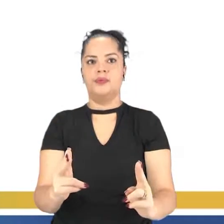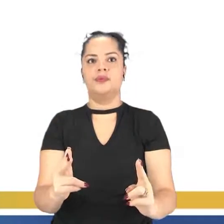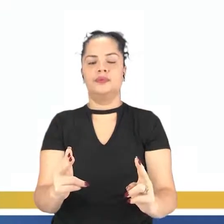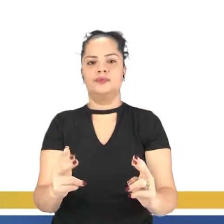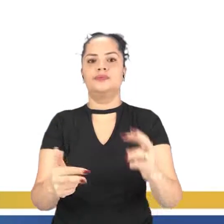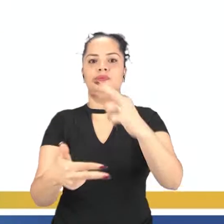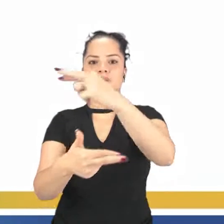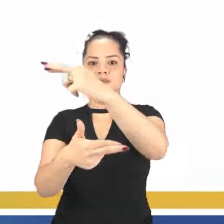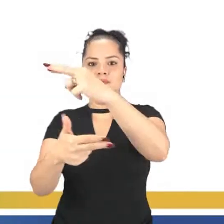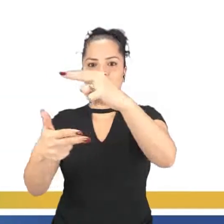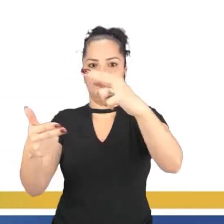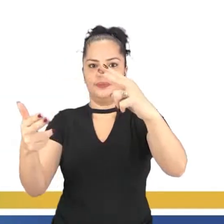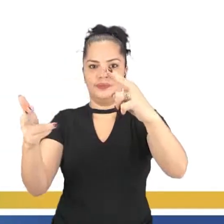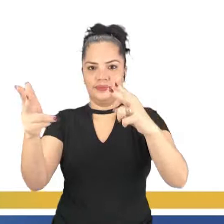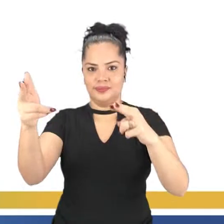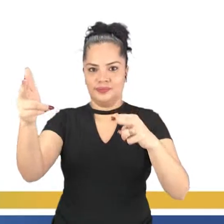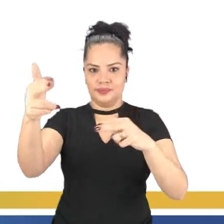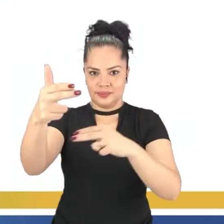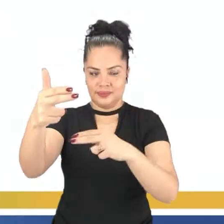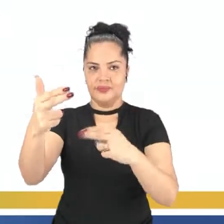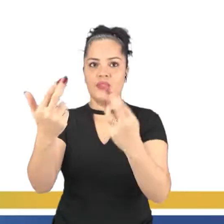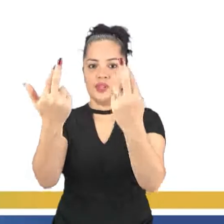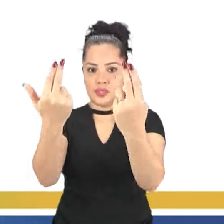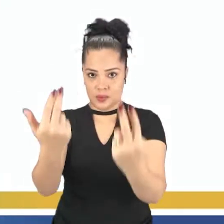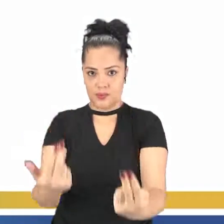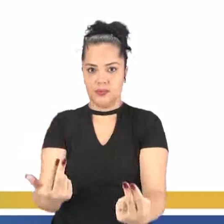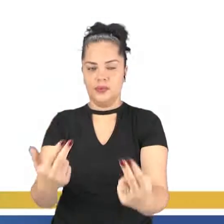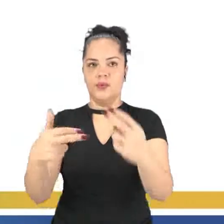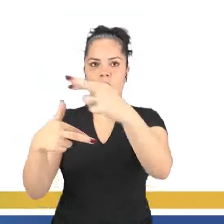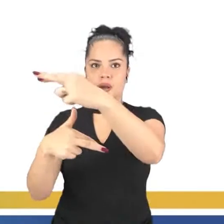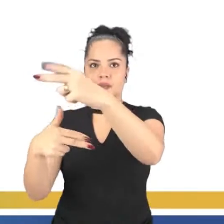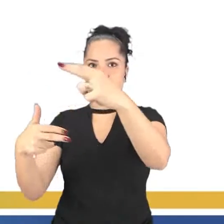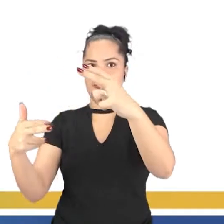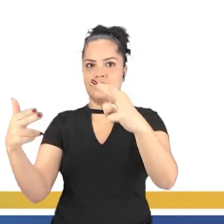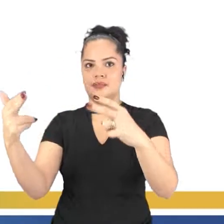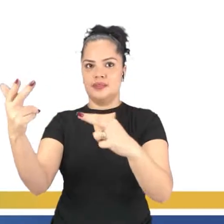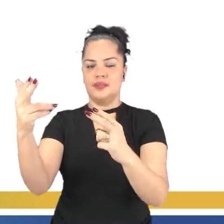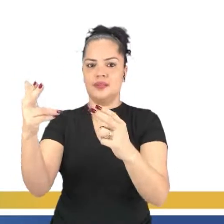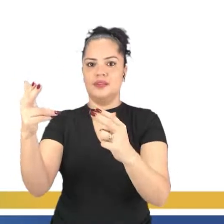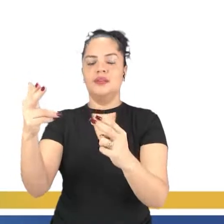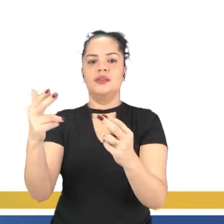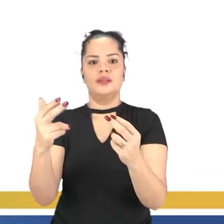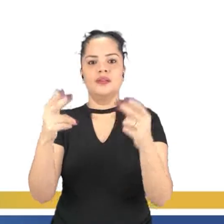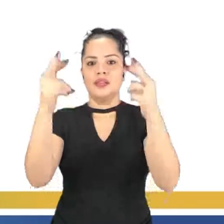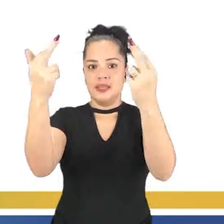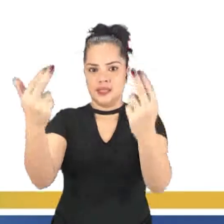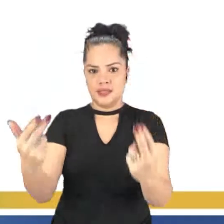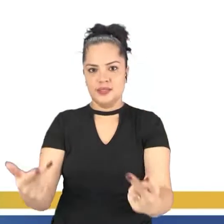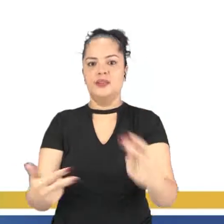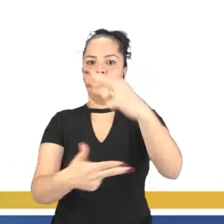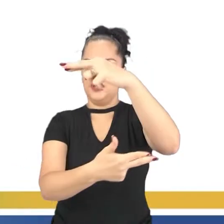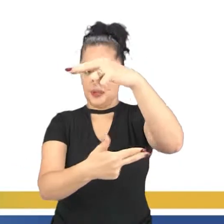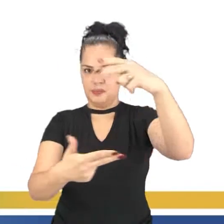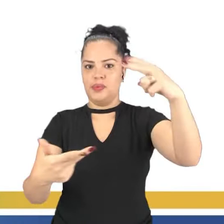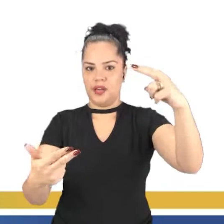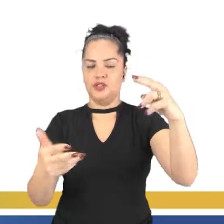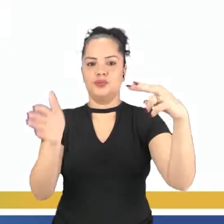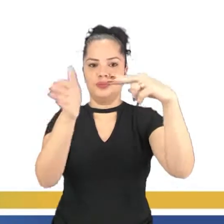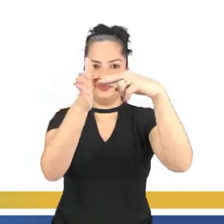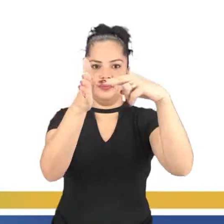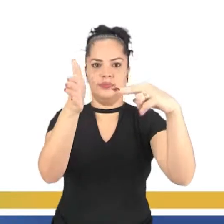laterais são paralelogramas, então todas elas estão dentro da definição e, portanto, representam